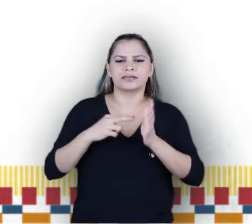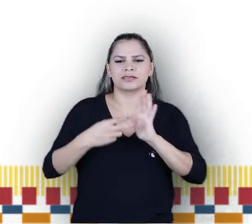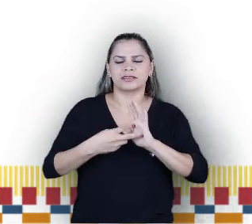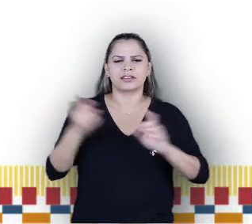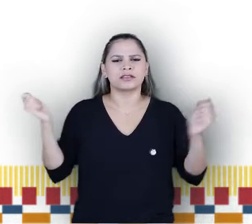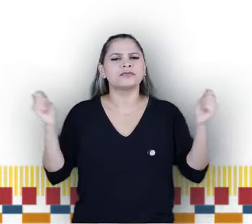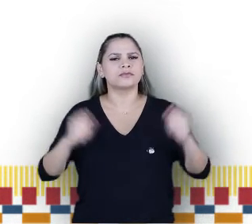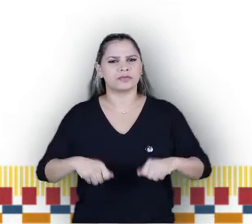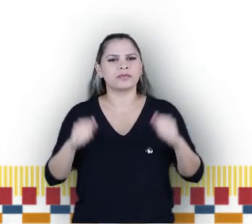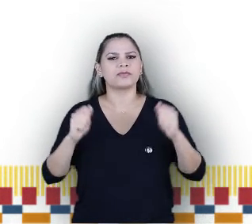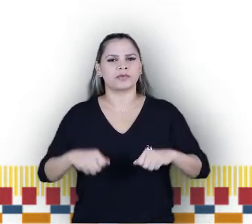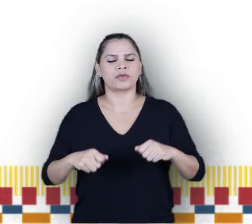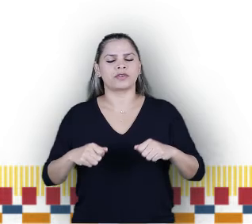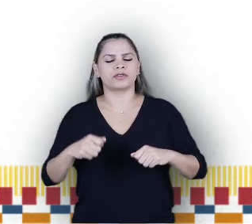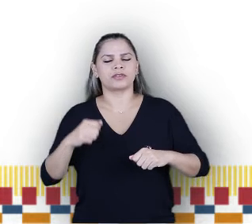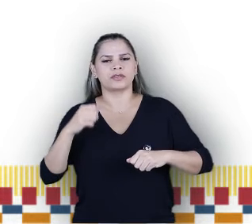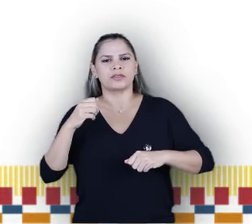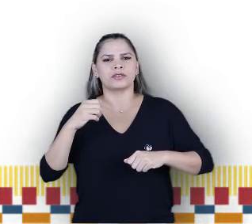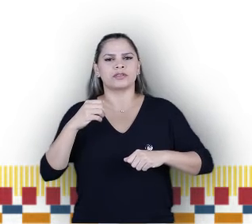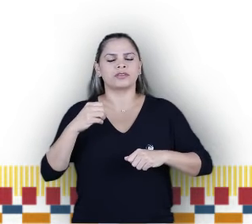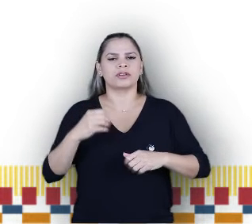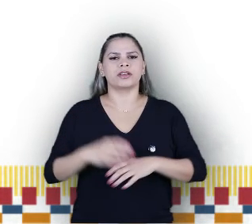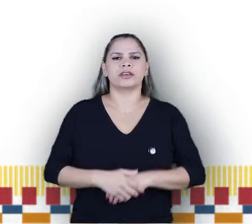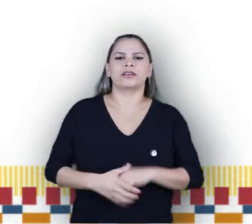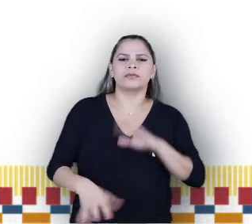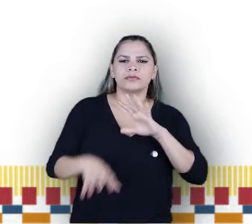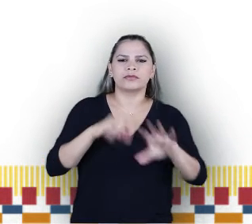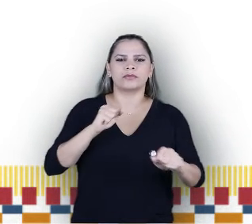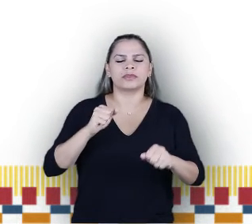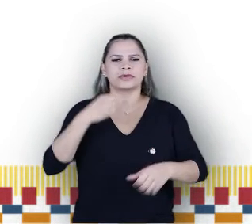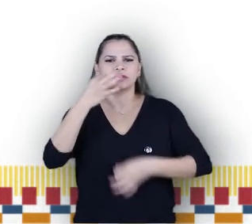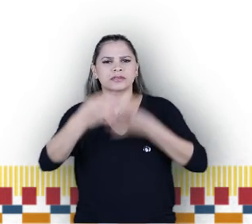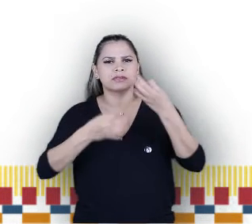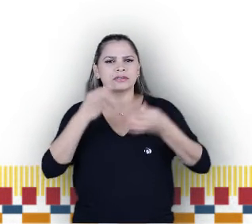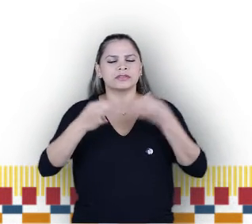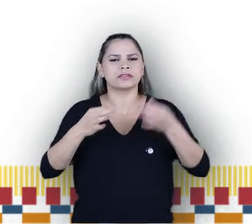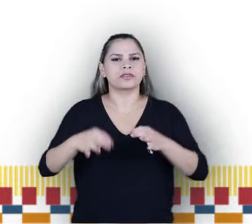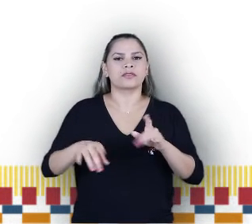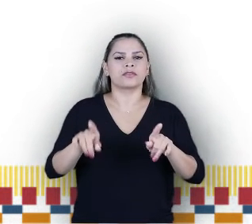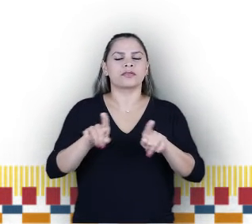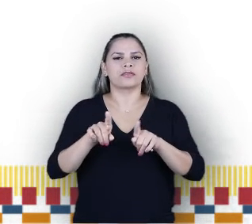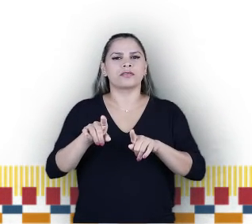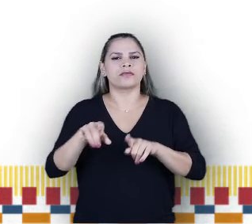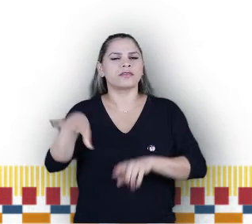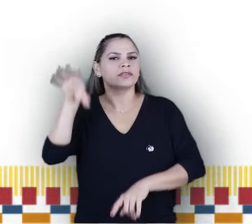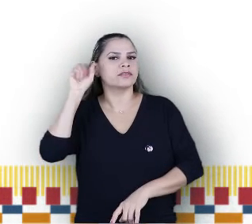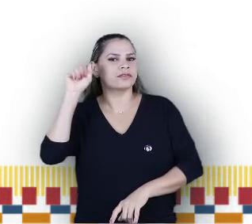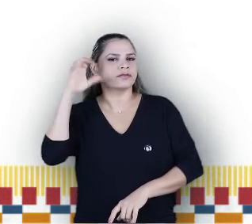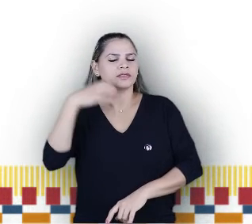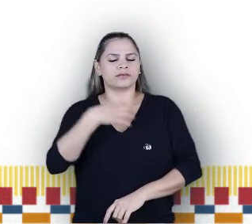página 75 do documento curricular e que ela traz um sentido